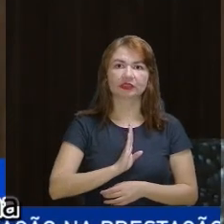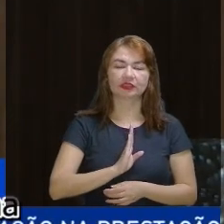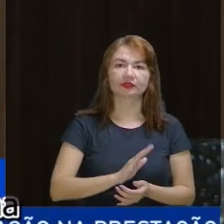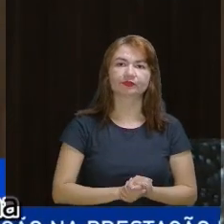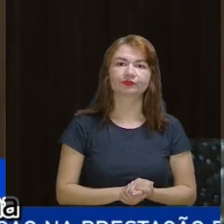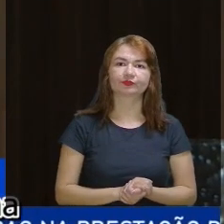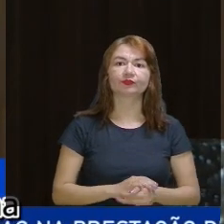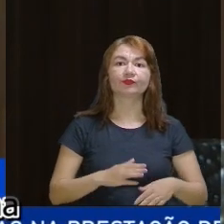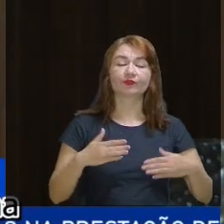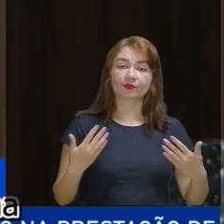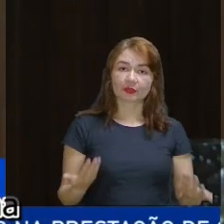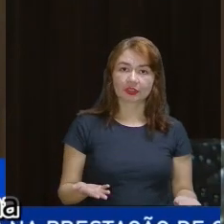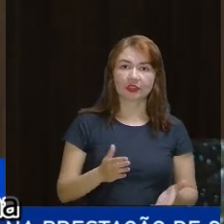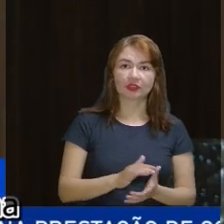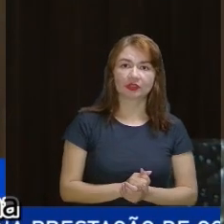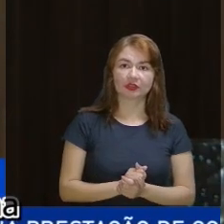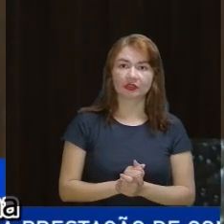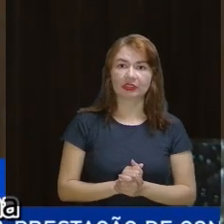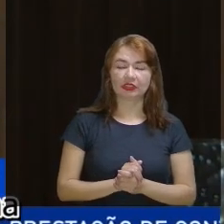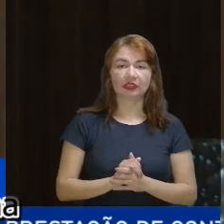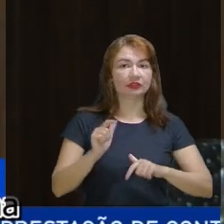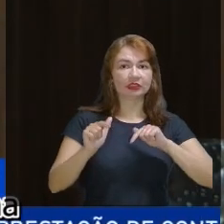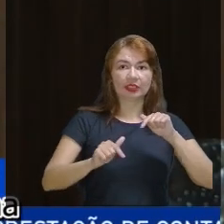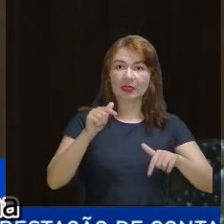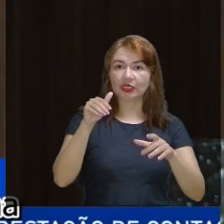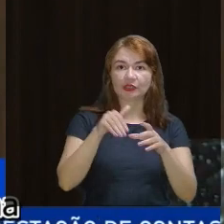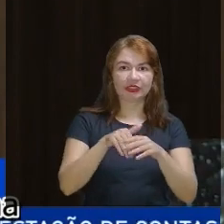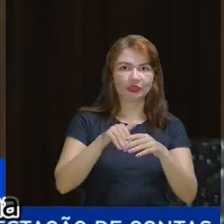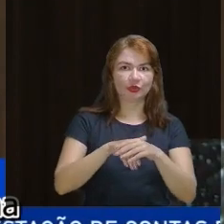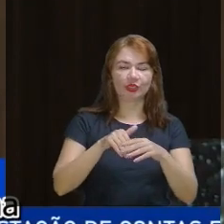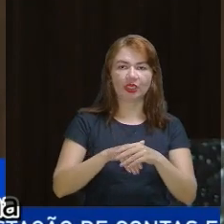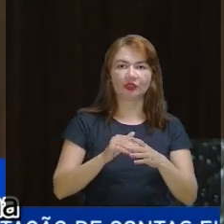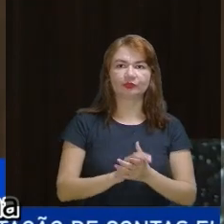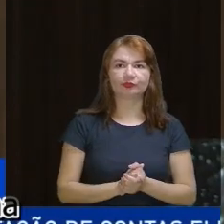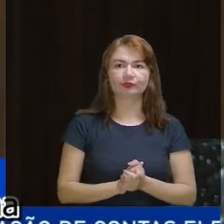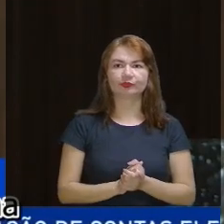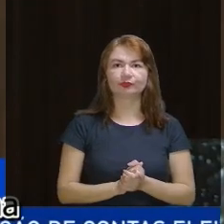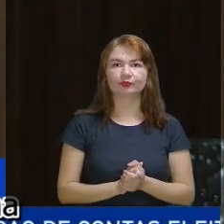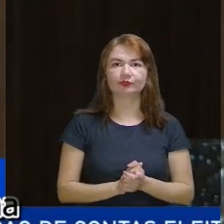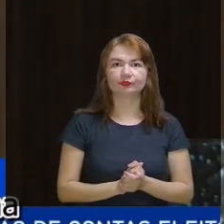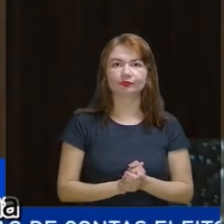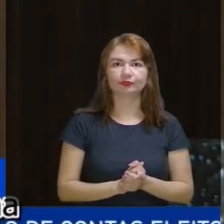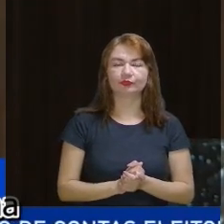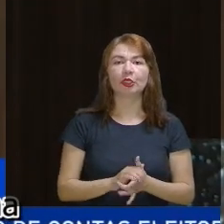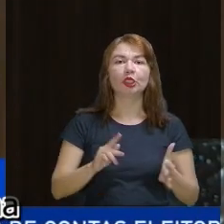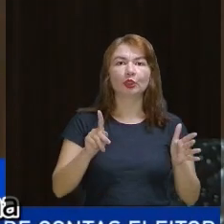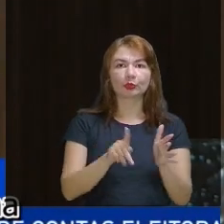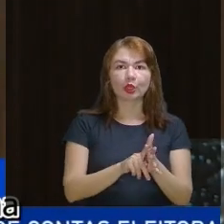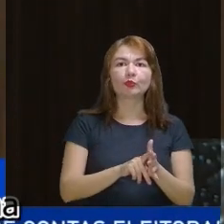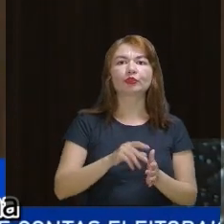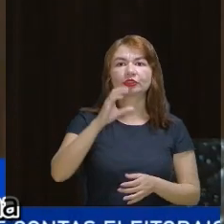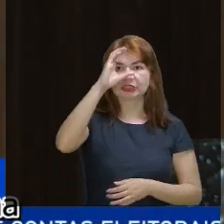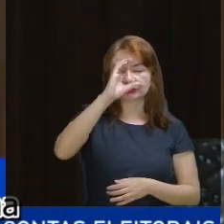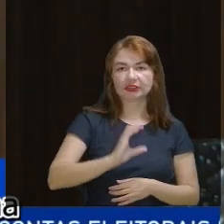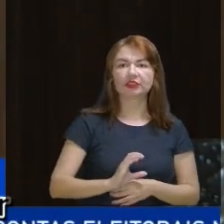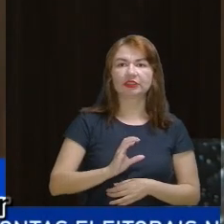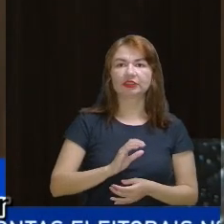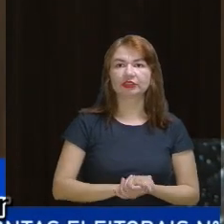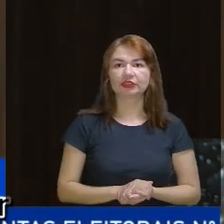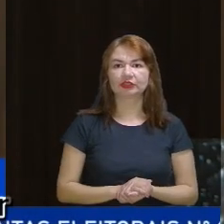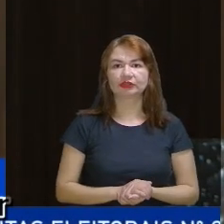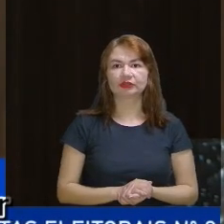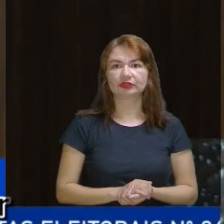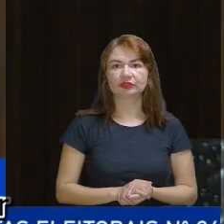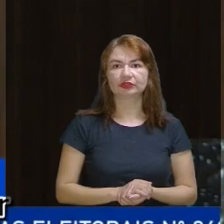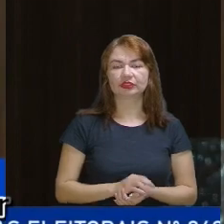como as ações eleitorais decorrem, em última análise, do exercício da cidadania, que é o direito